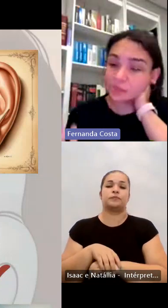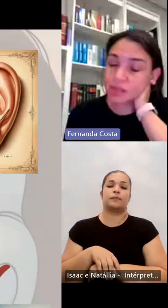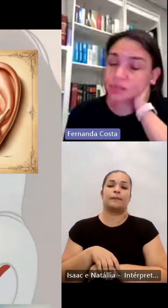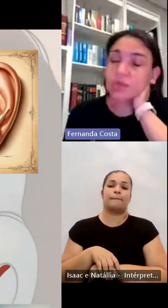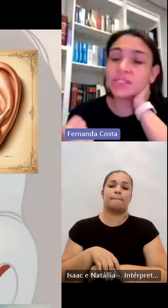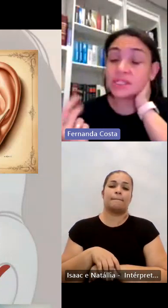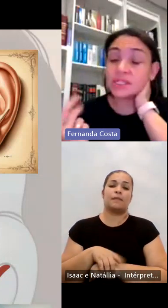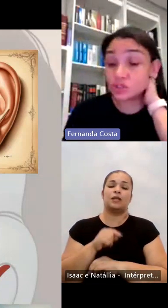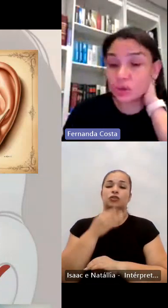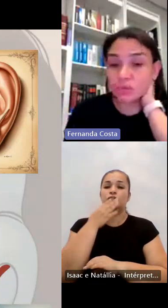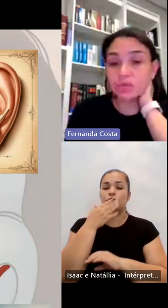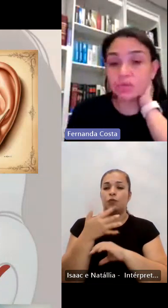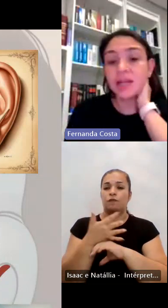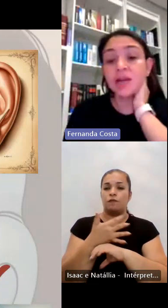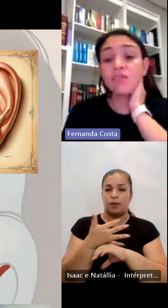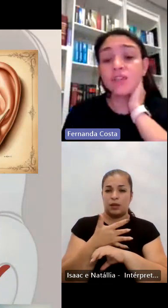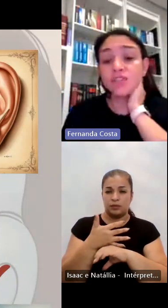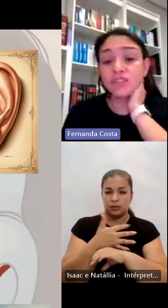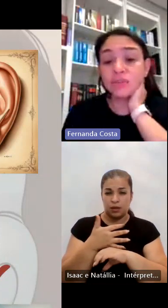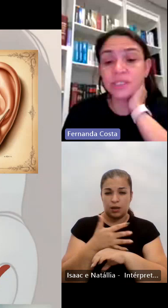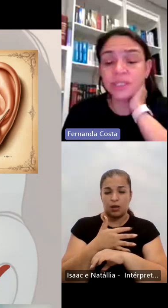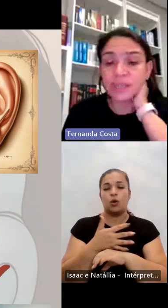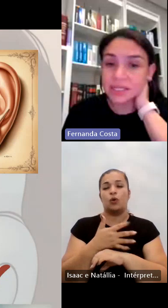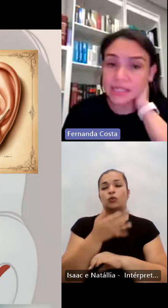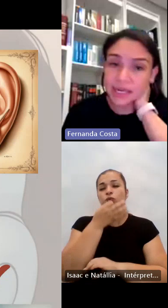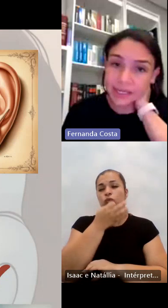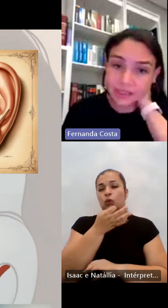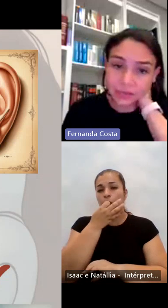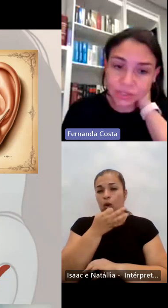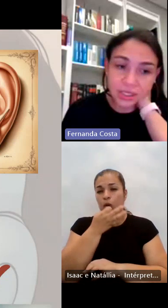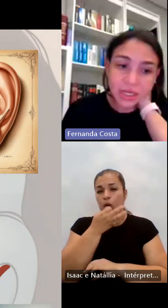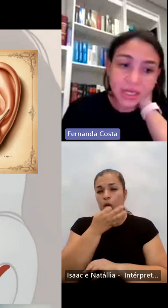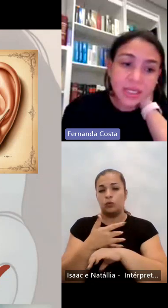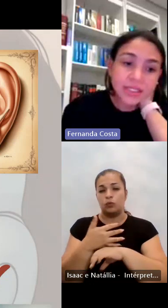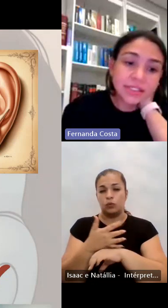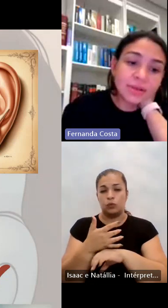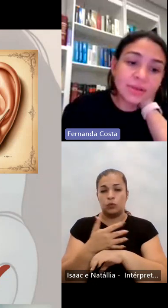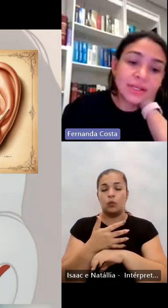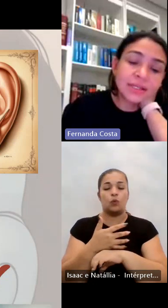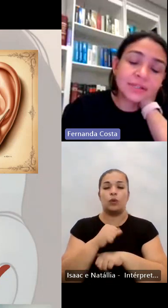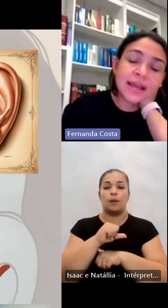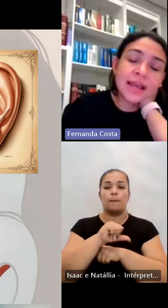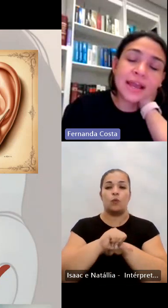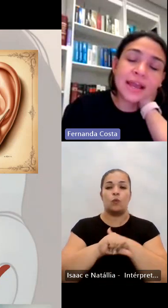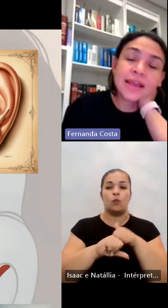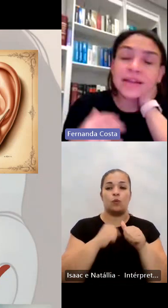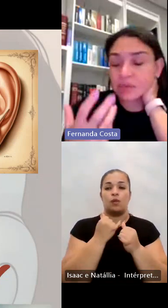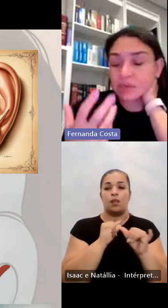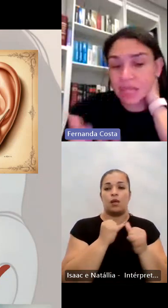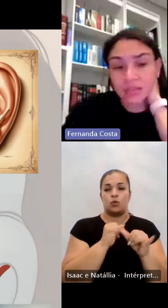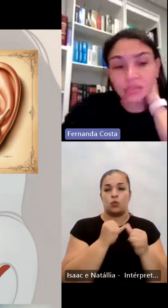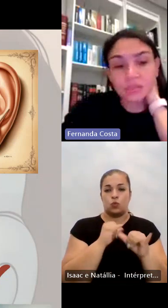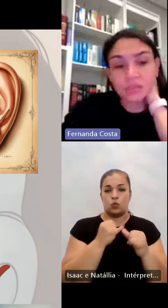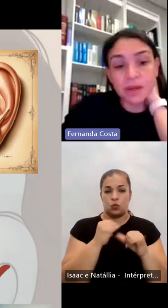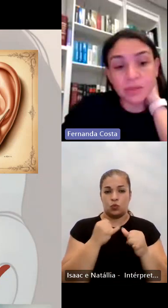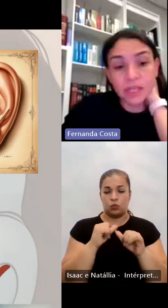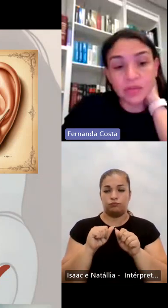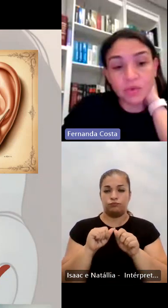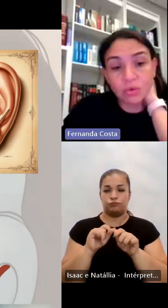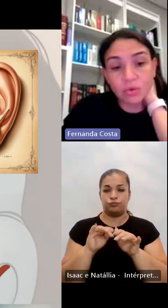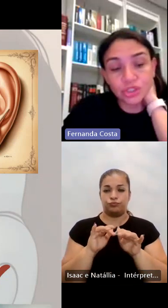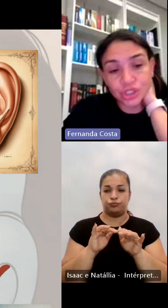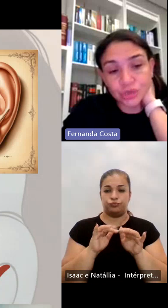Essas vibrações, esse som, ele é convertido em sinais elétricos que são encaminhados para